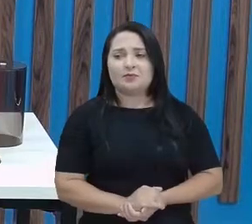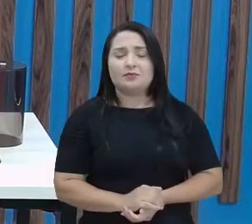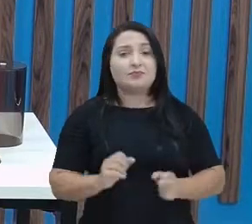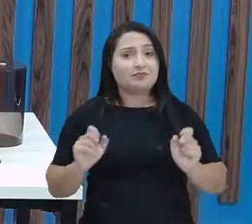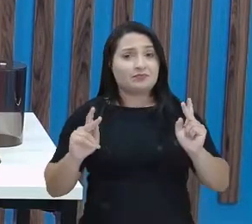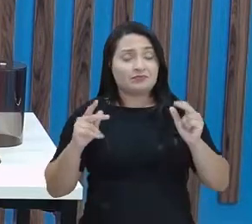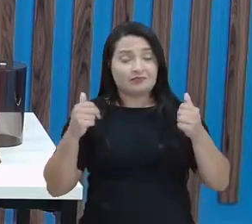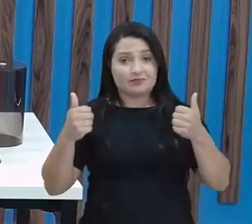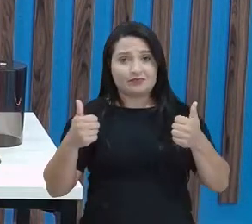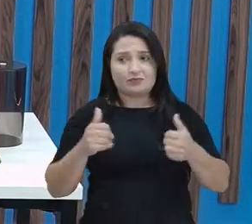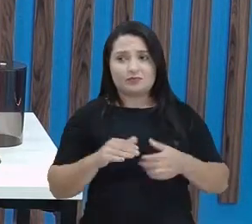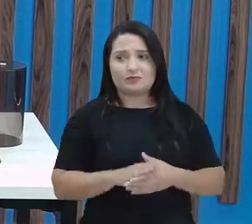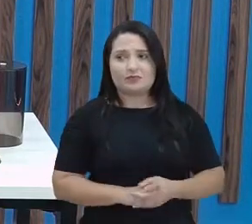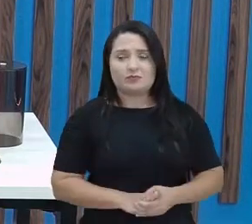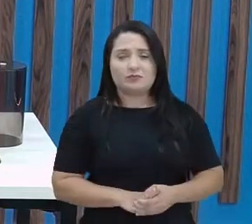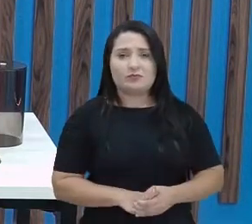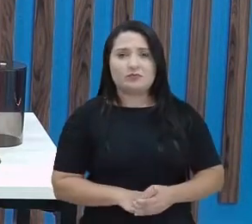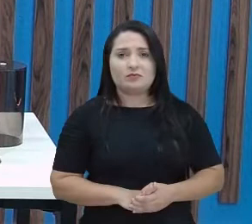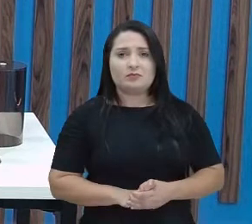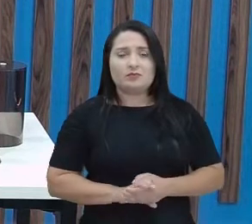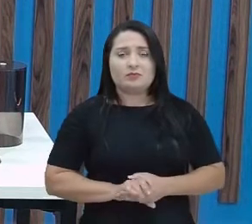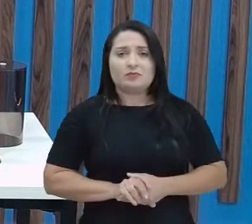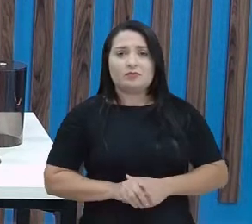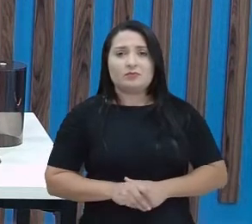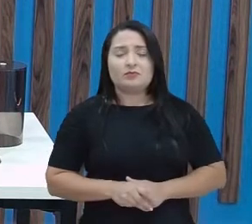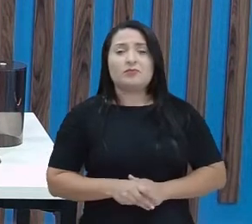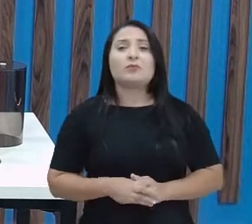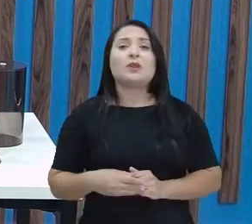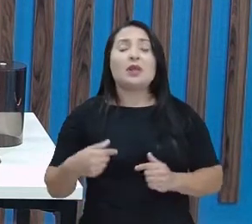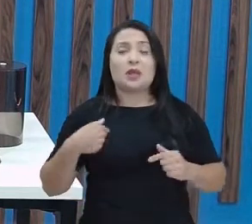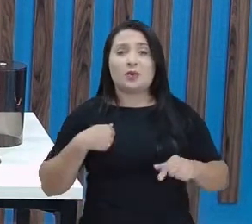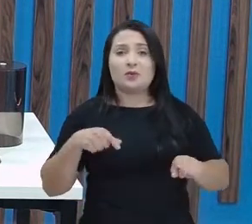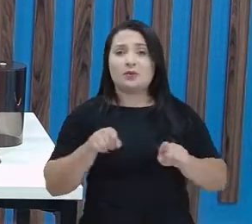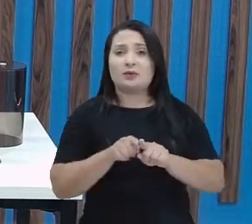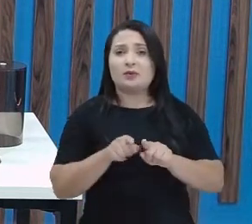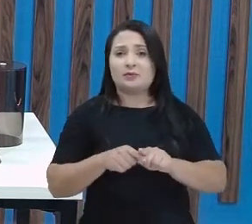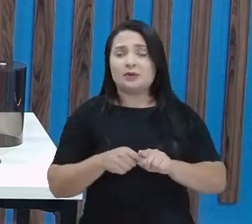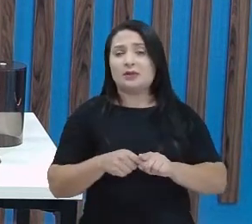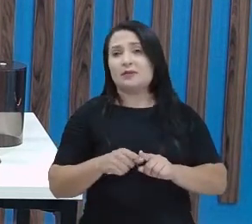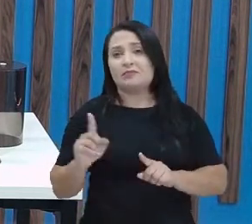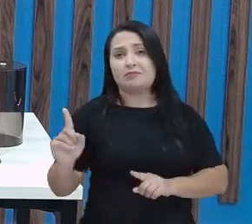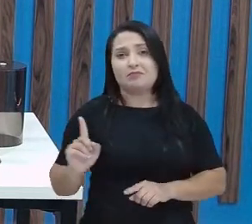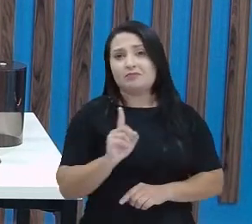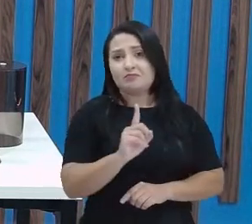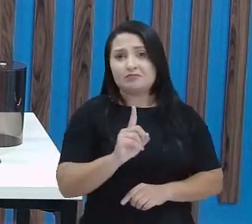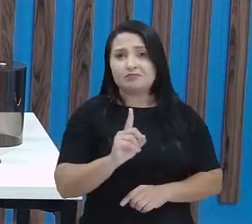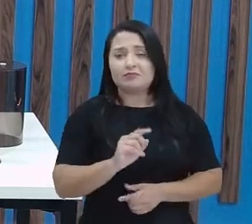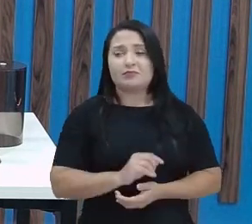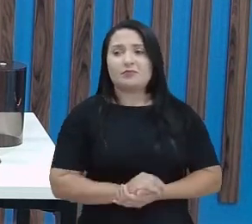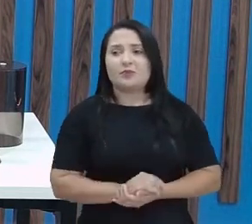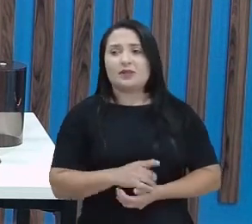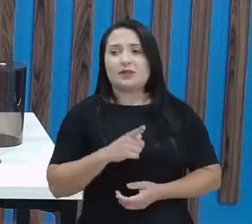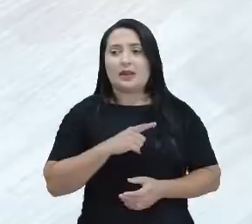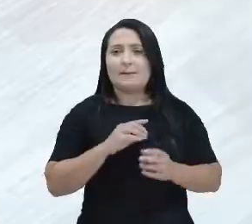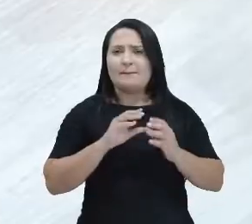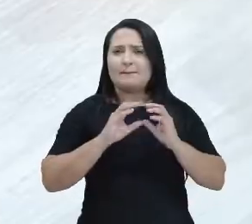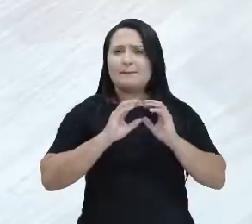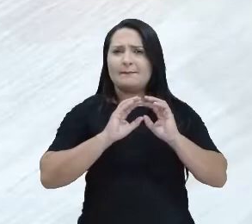ok? E essas outras que eu trouxe aqui, eu também encontrei em casa, ó, essas duas